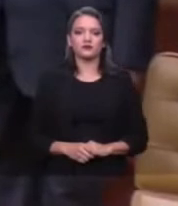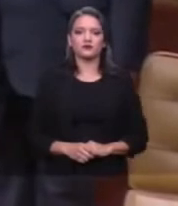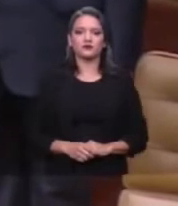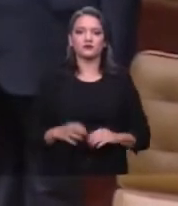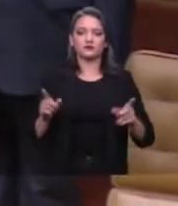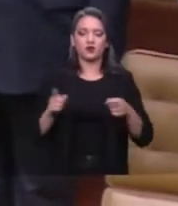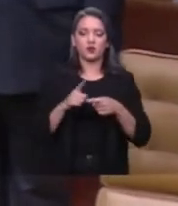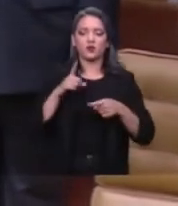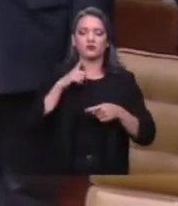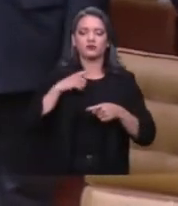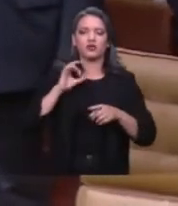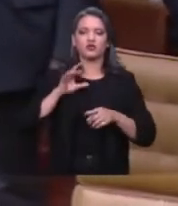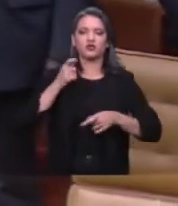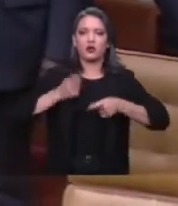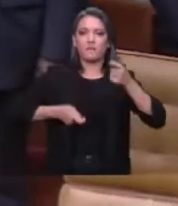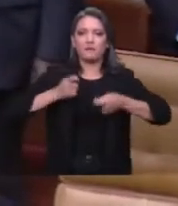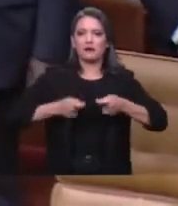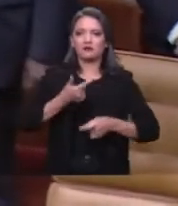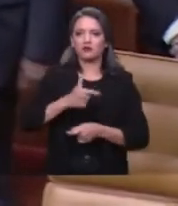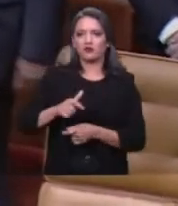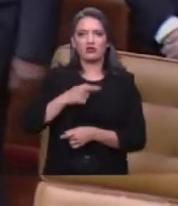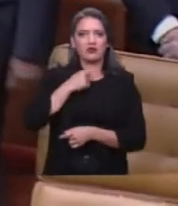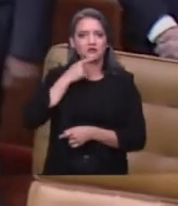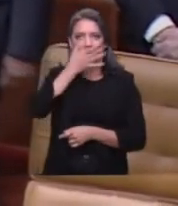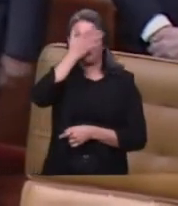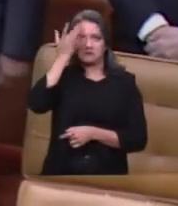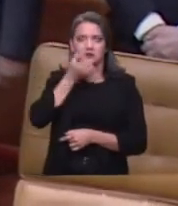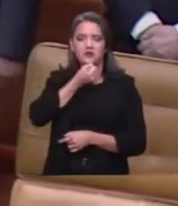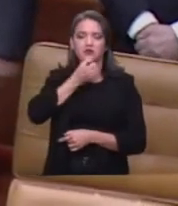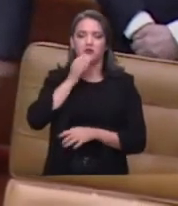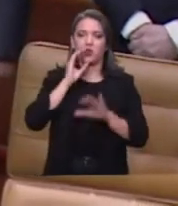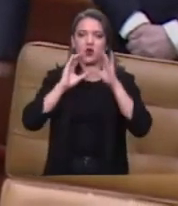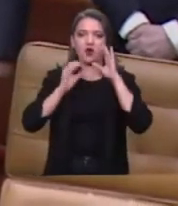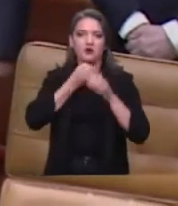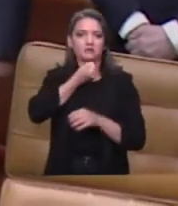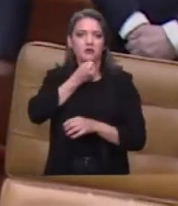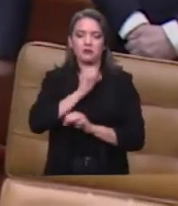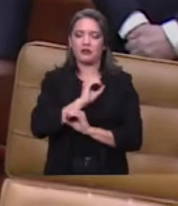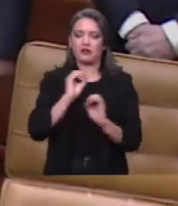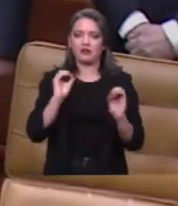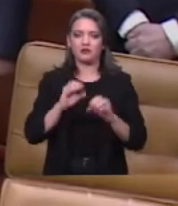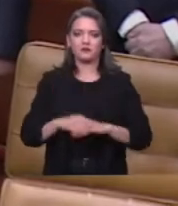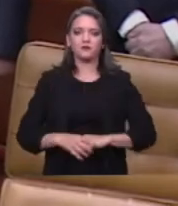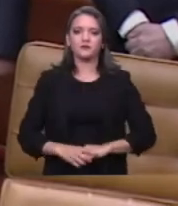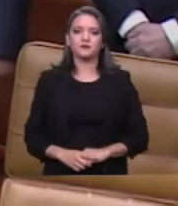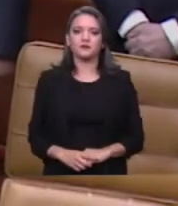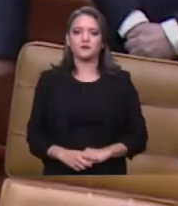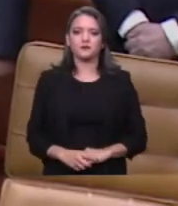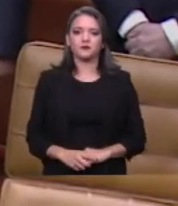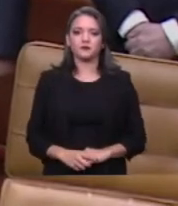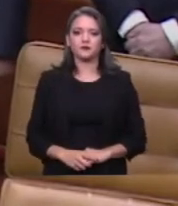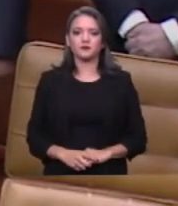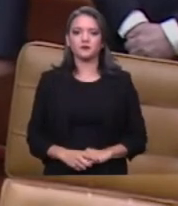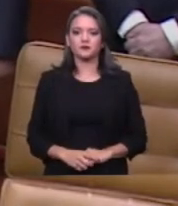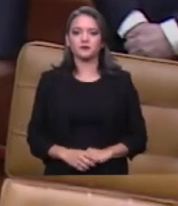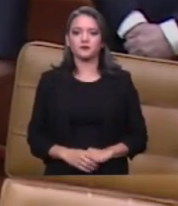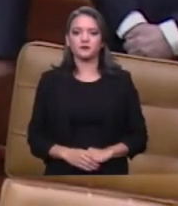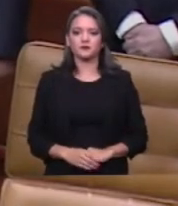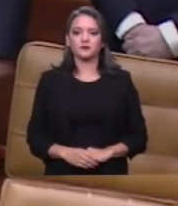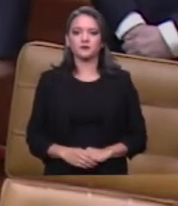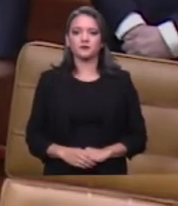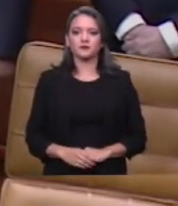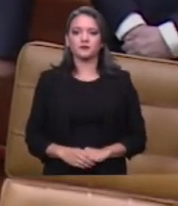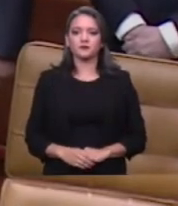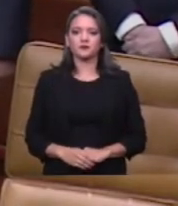deu portanto está mesmo ali atrás olha Ministro Ricardo Lewandowski acompanhando a posse né do seu sucessor na